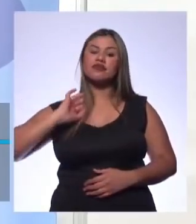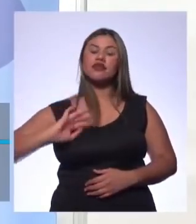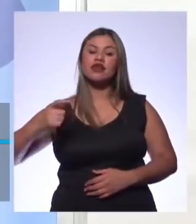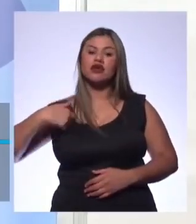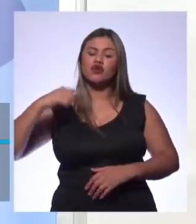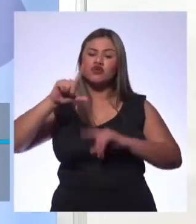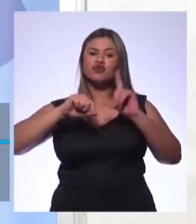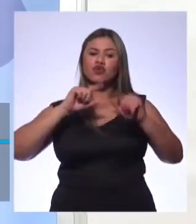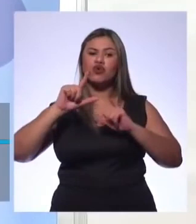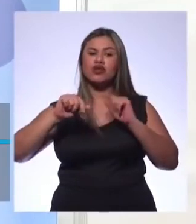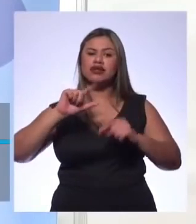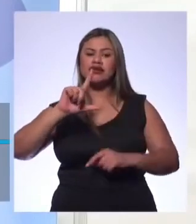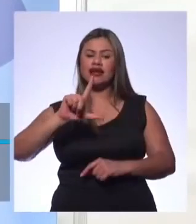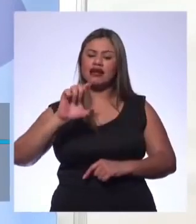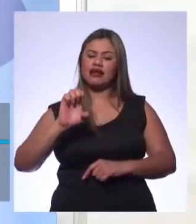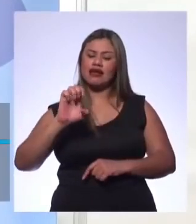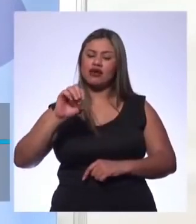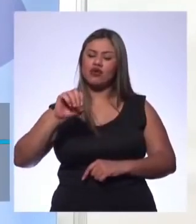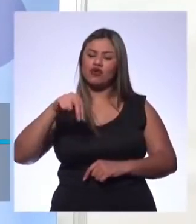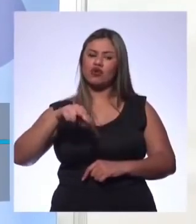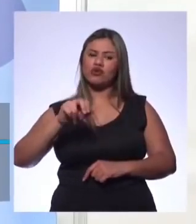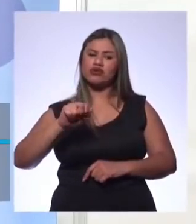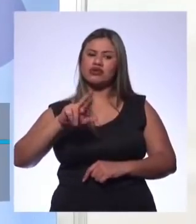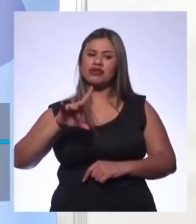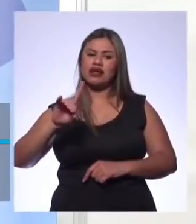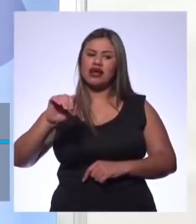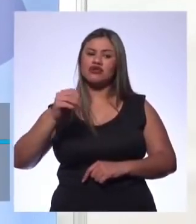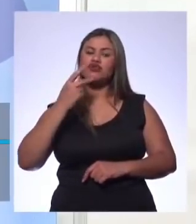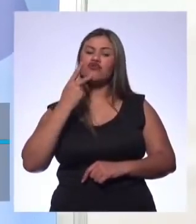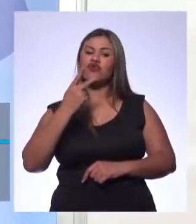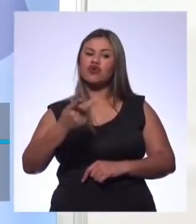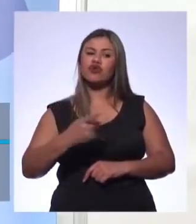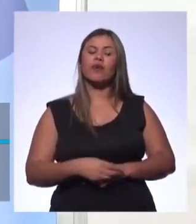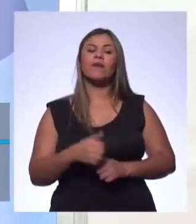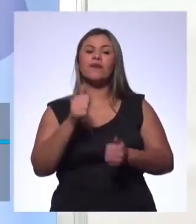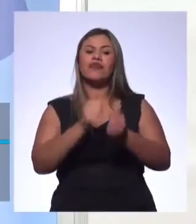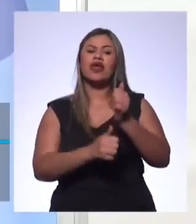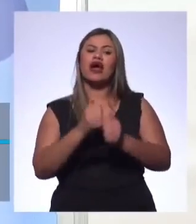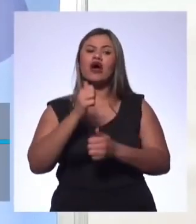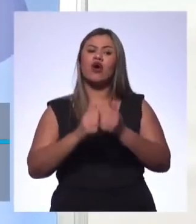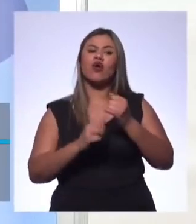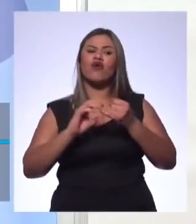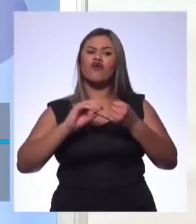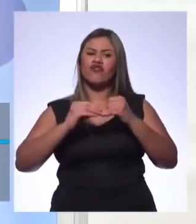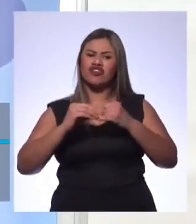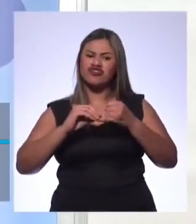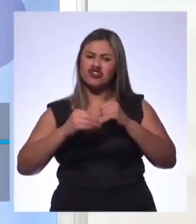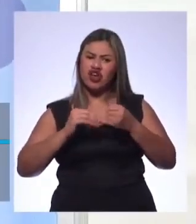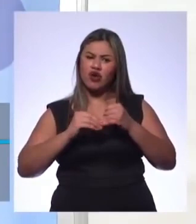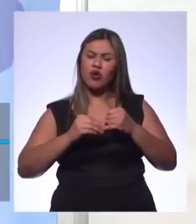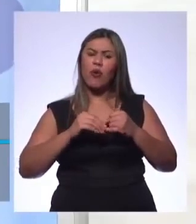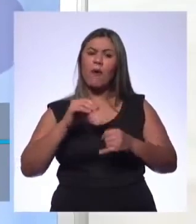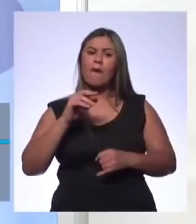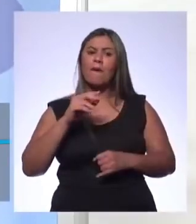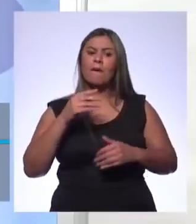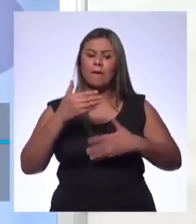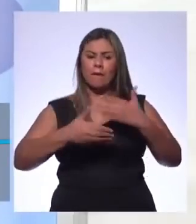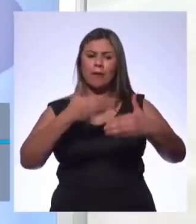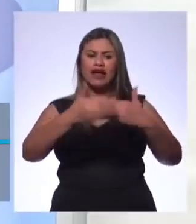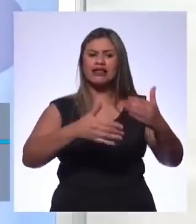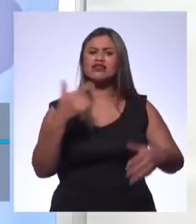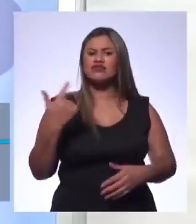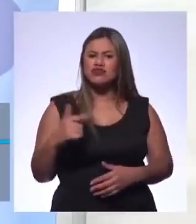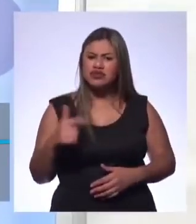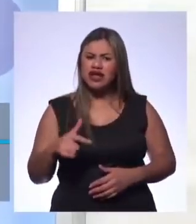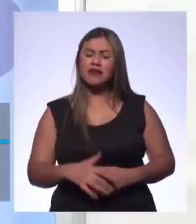é do Leonardo. E ele perguntou assim, professor, o arroz e feijão não são processados também? Primeiro a gente tem que entender o que é